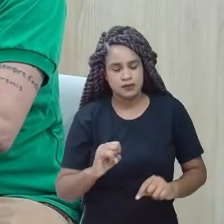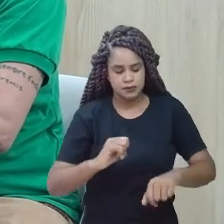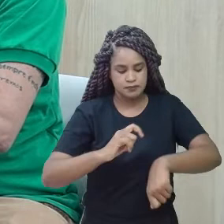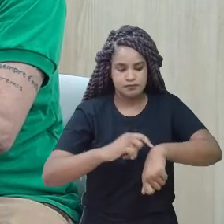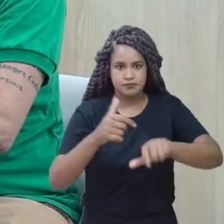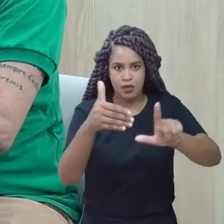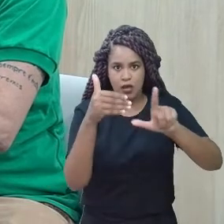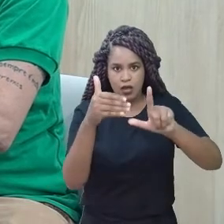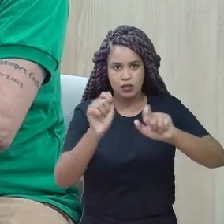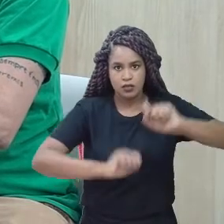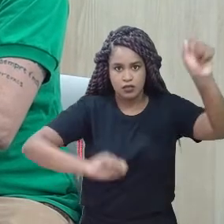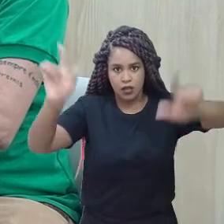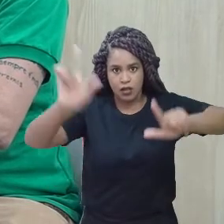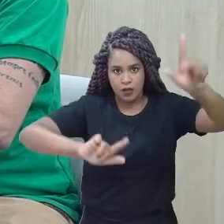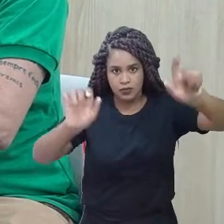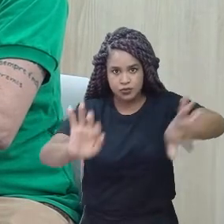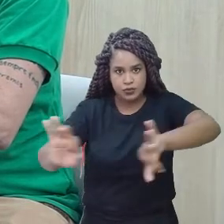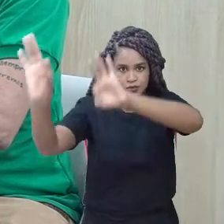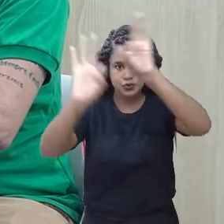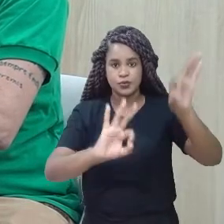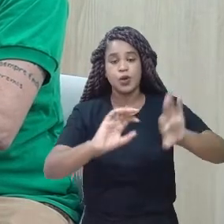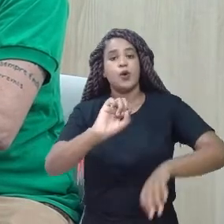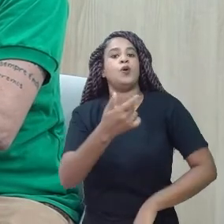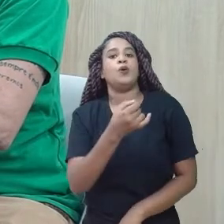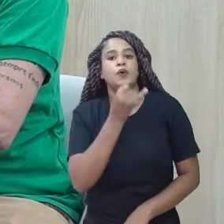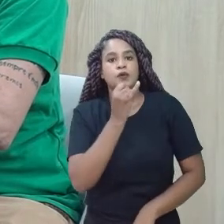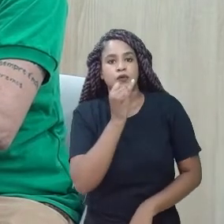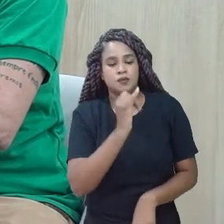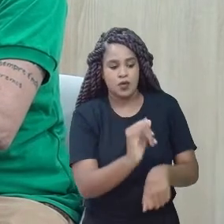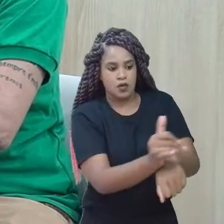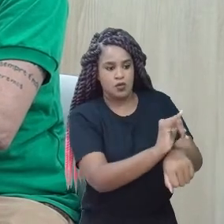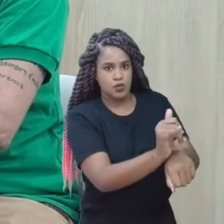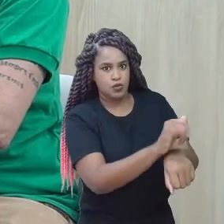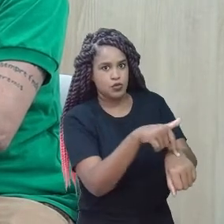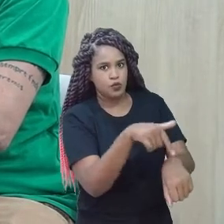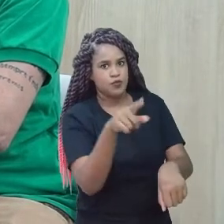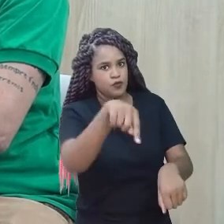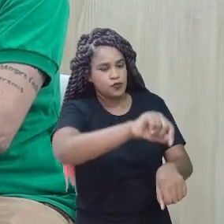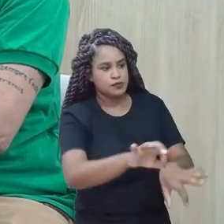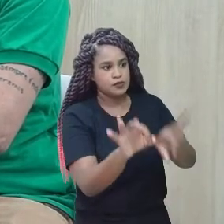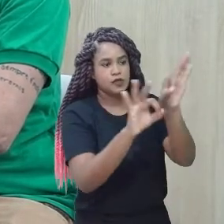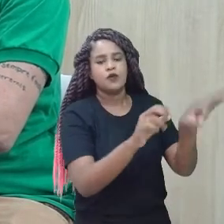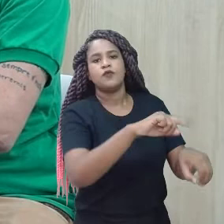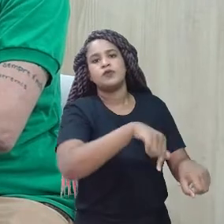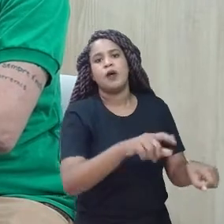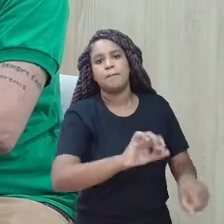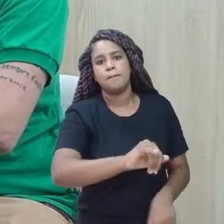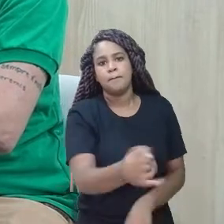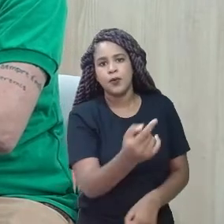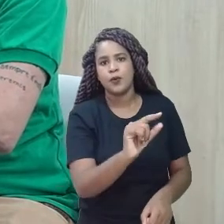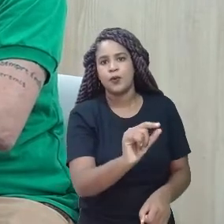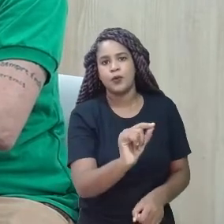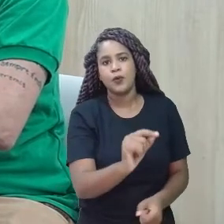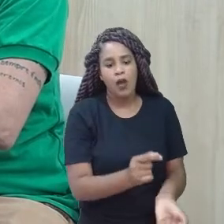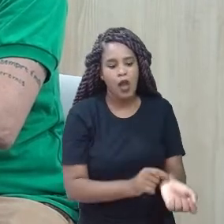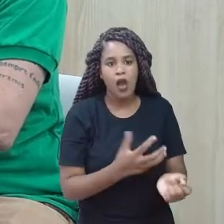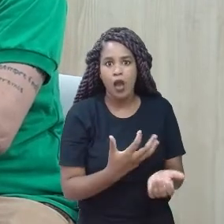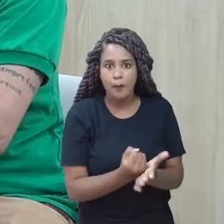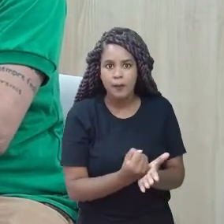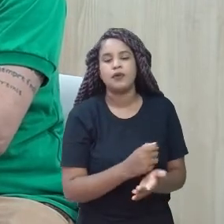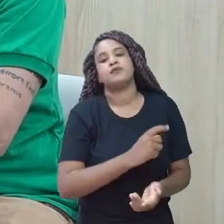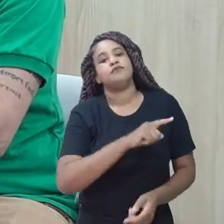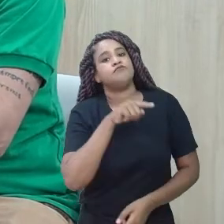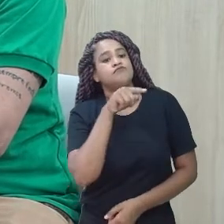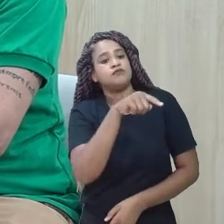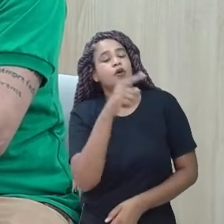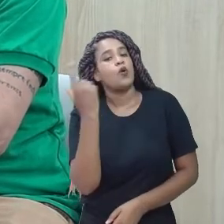vivo agora pela TV, ou se você está vendo pelo nosso canal no YouTube, baixa o aplicativo do Educa Recife, que lá você